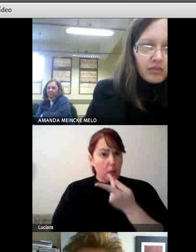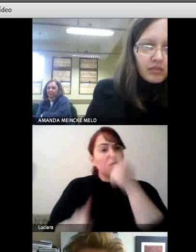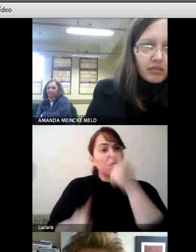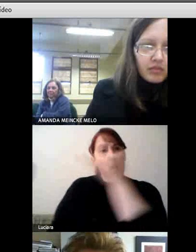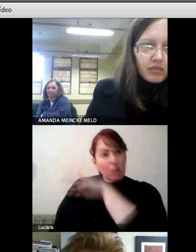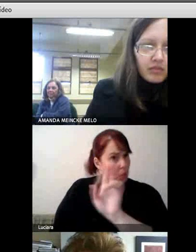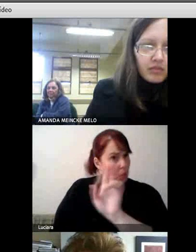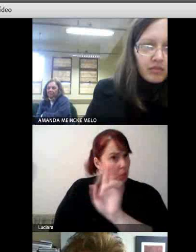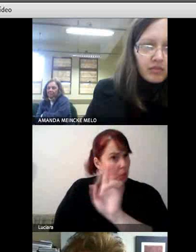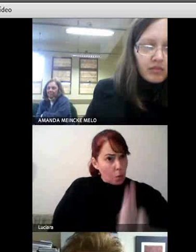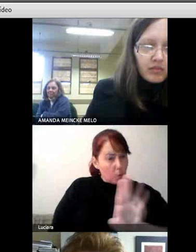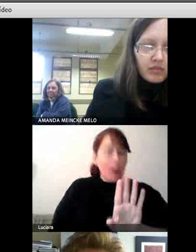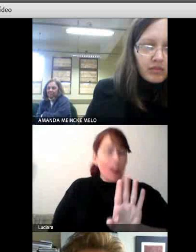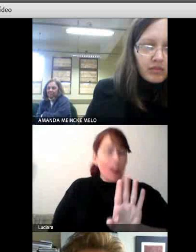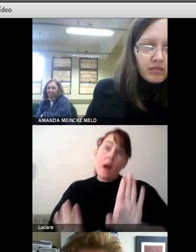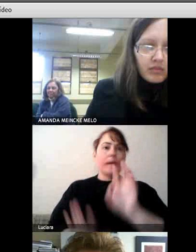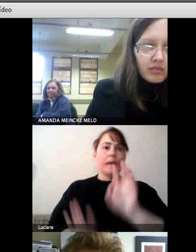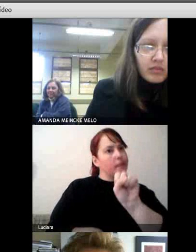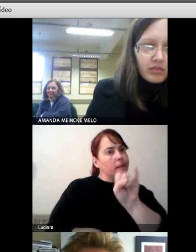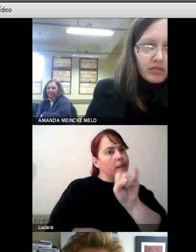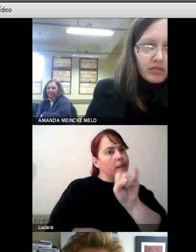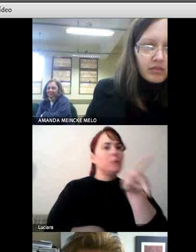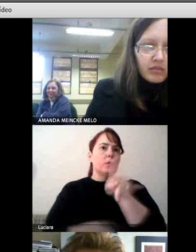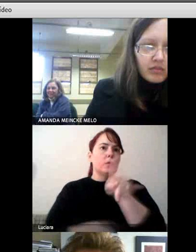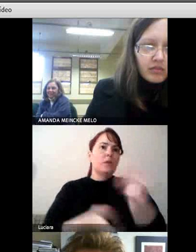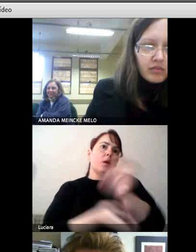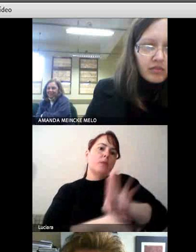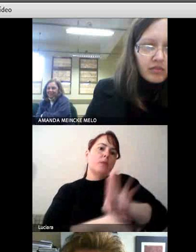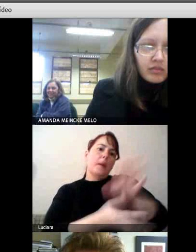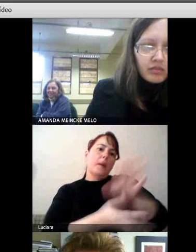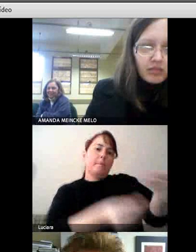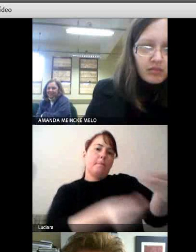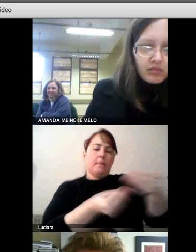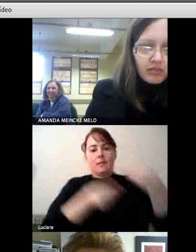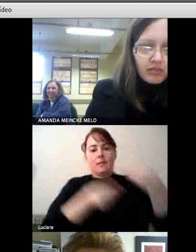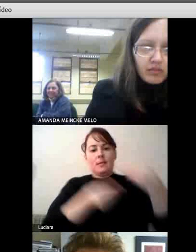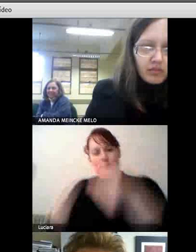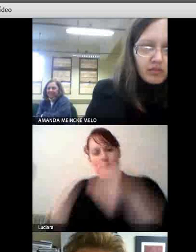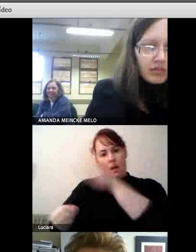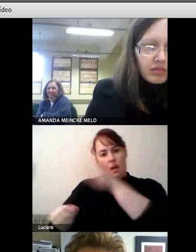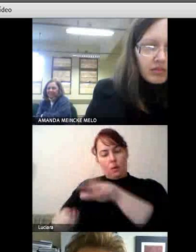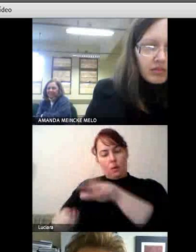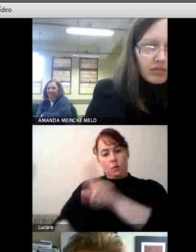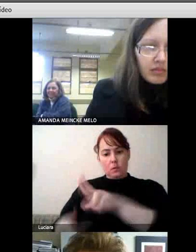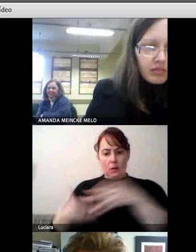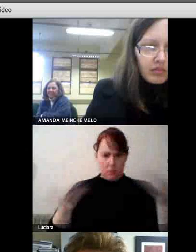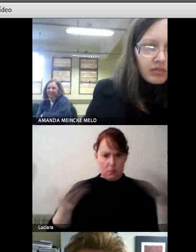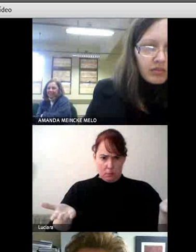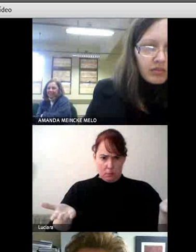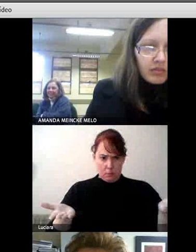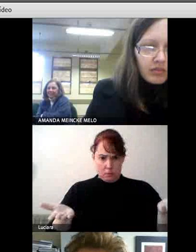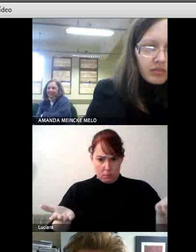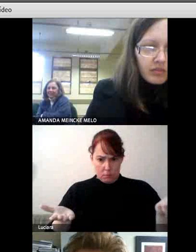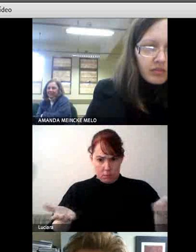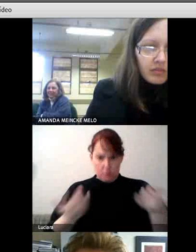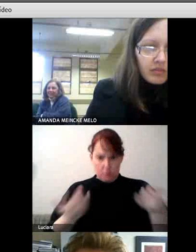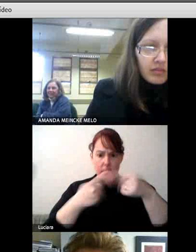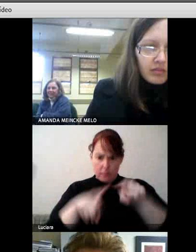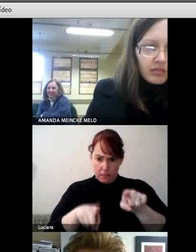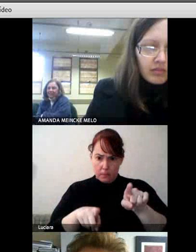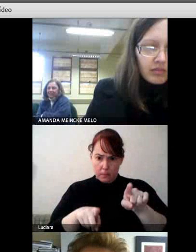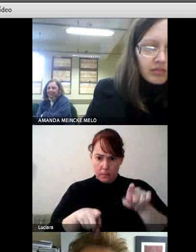armário maravilhoso, de madeira, muito bonito, muito bem feito. E a direção veio muito satisfeita, abriu a porta do armário